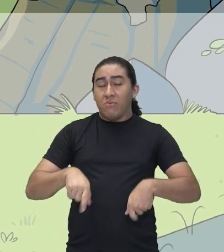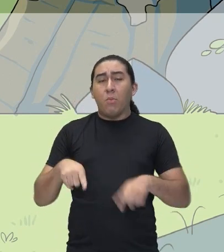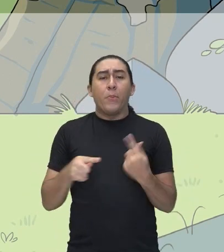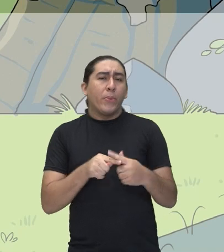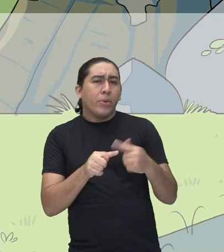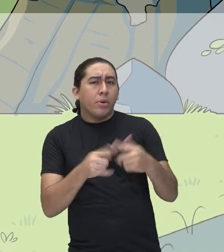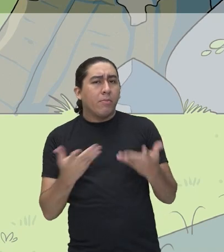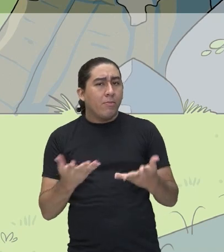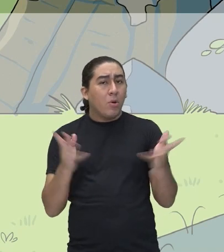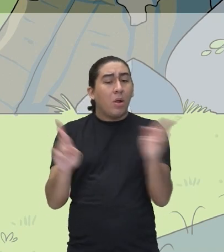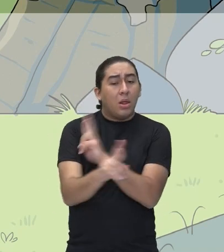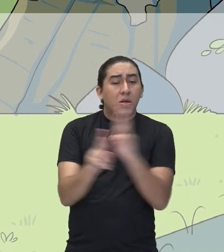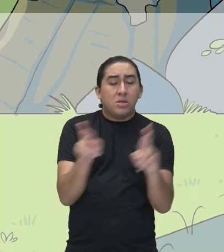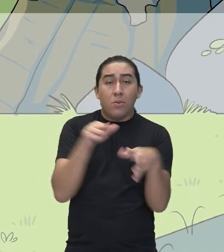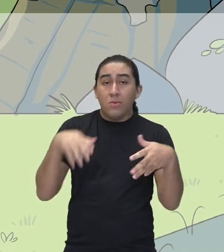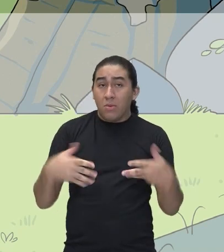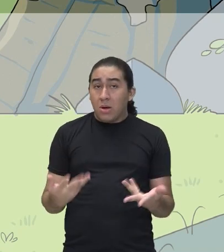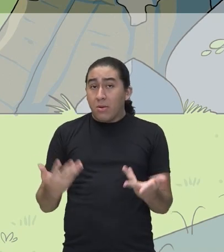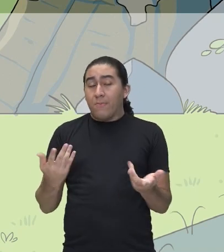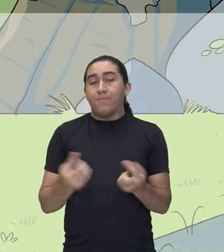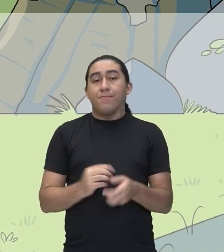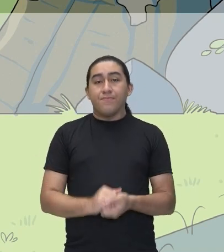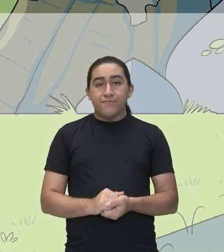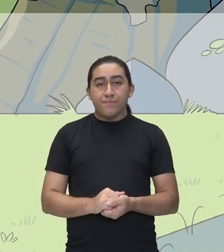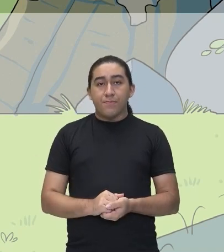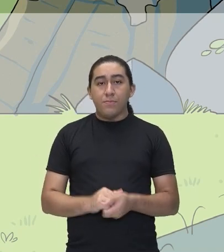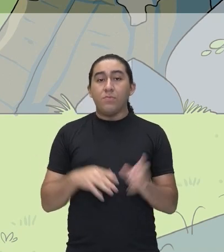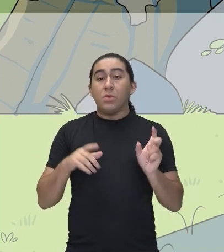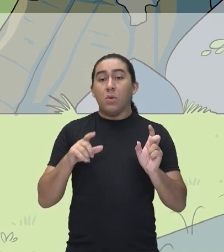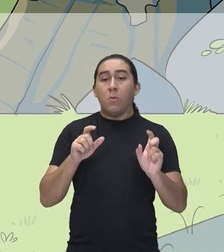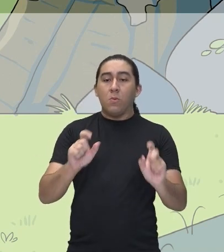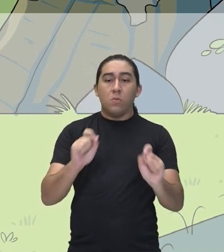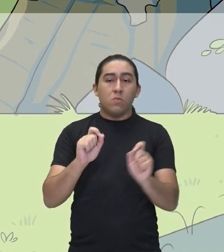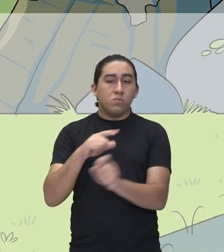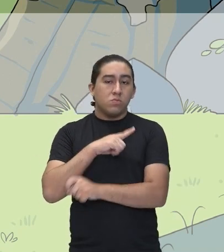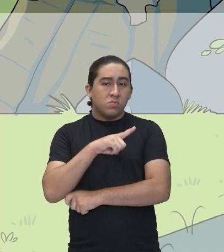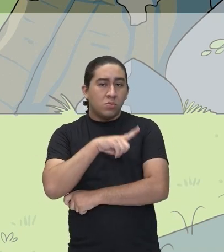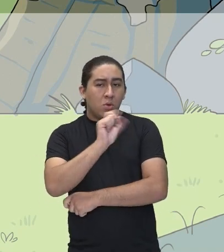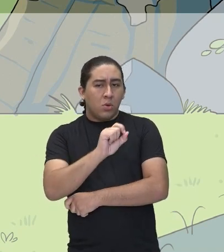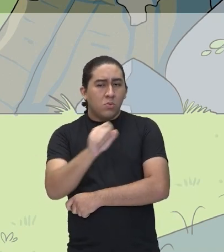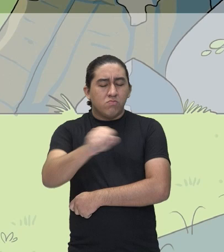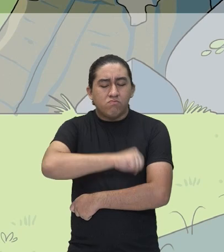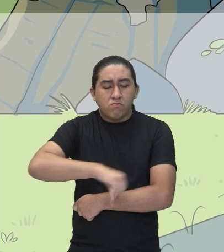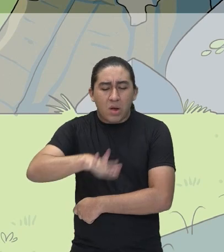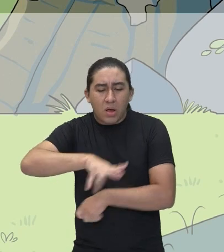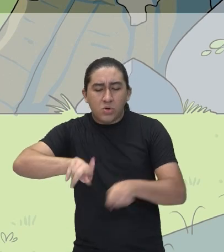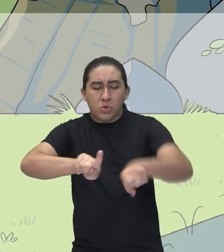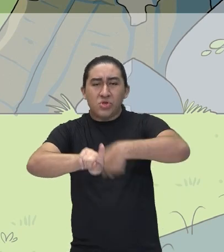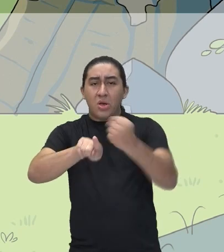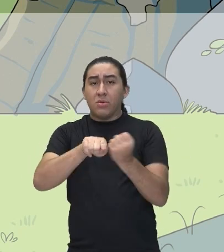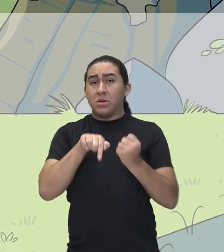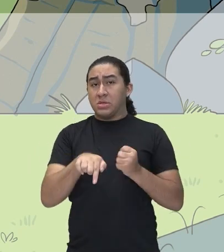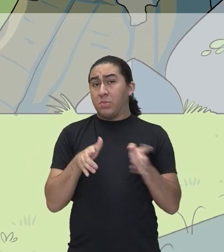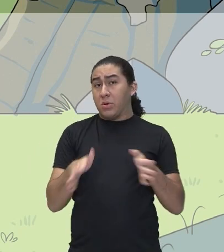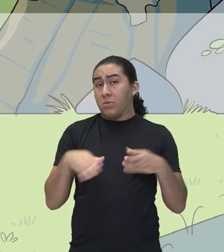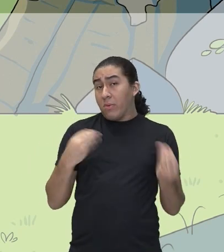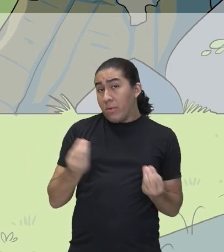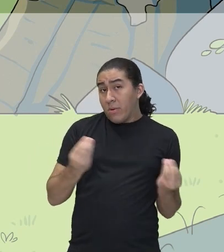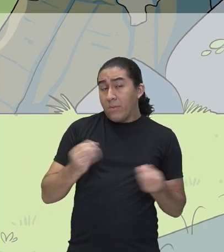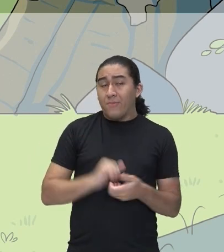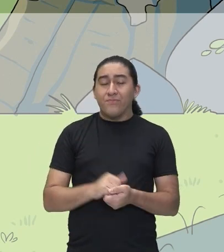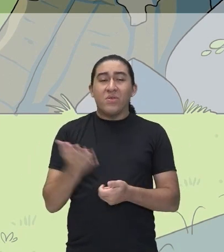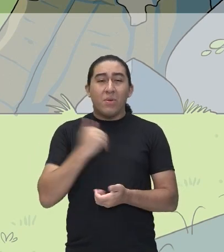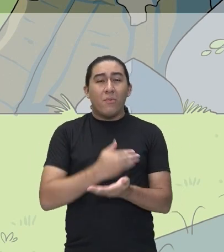quê? Como estava o nosso meio social nesta época? Então,